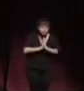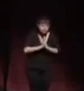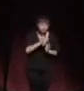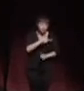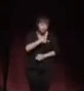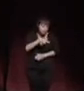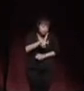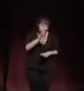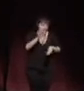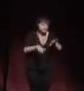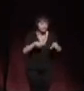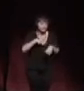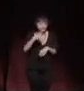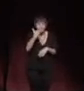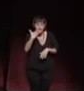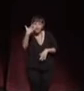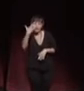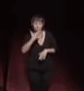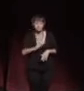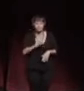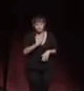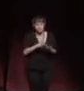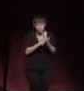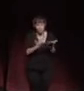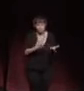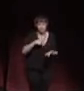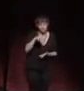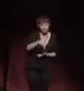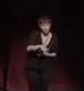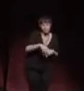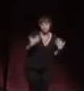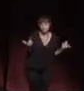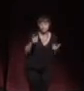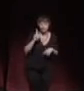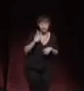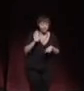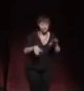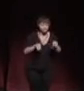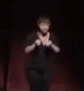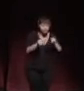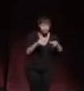ou cantos de Natal, ou jogos,